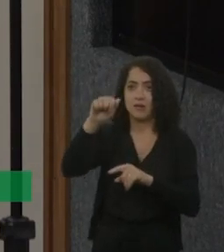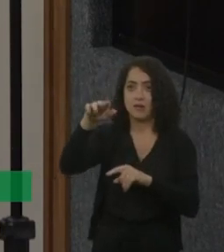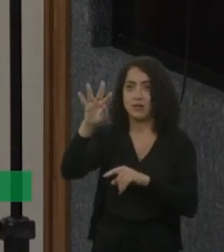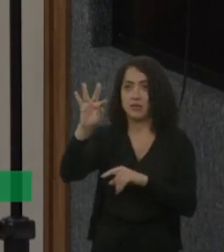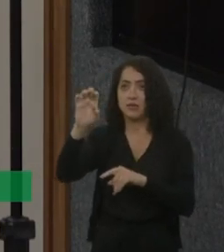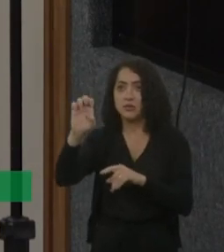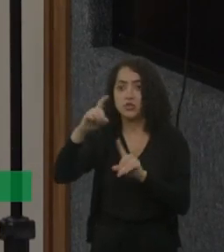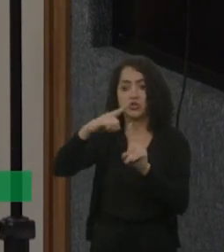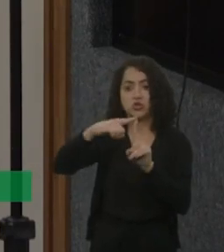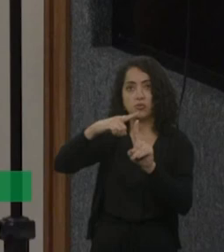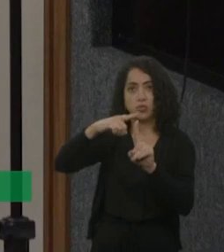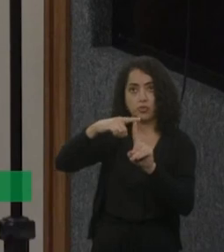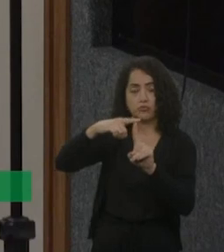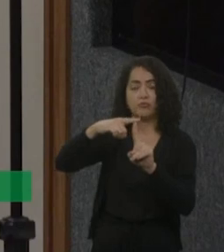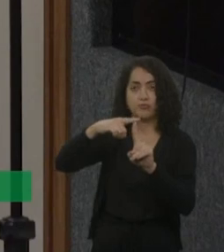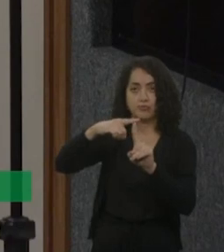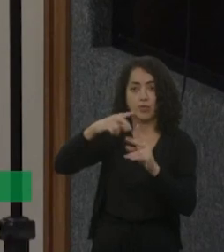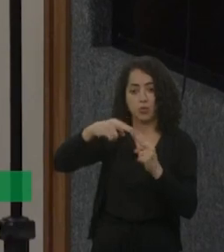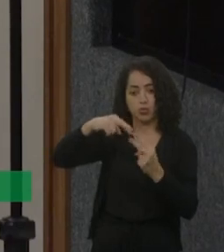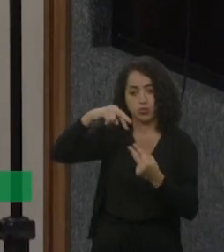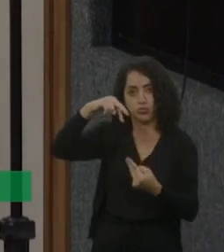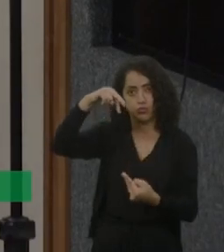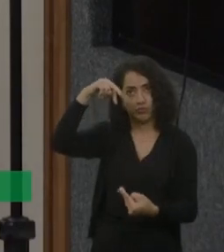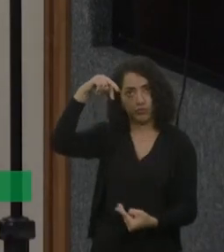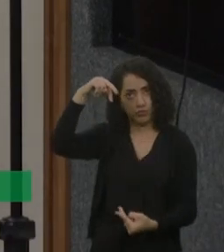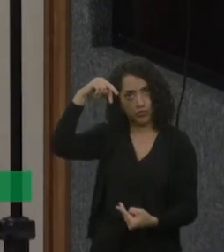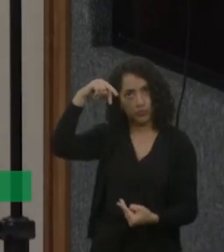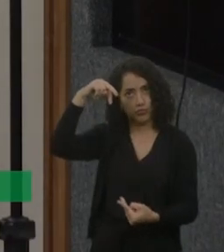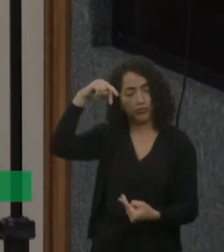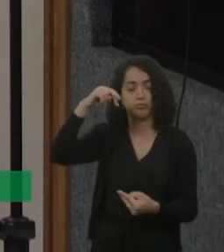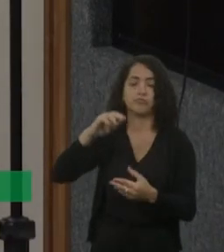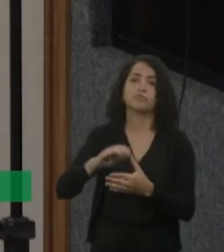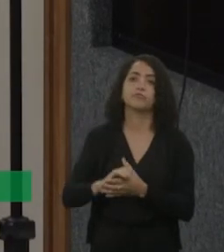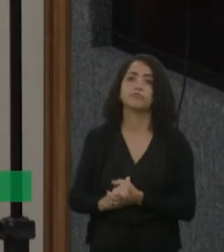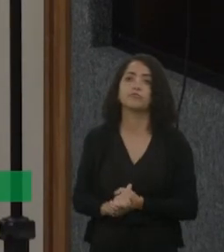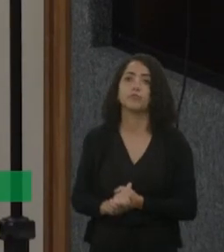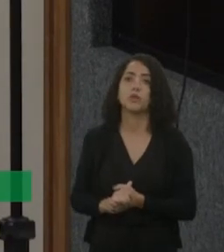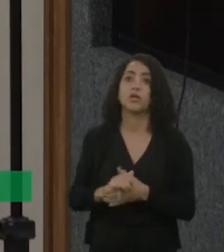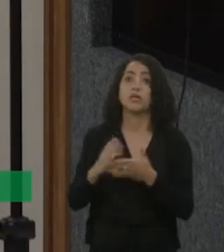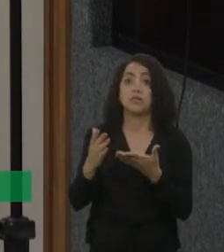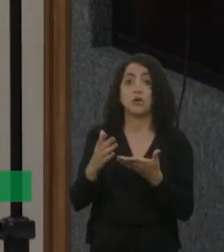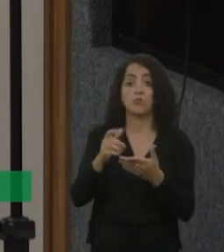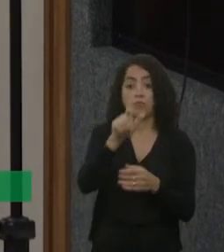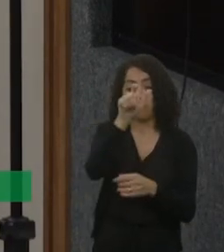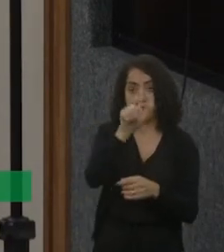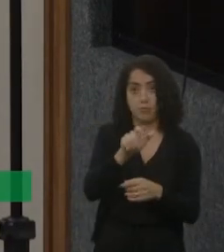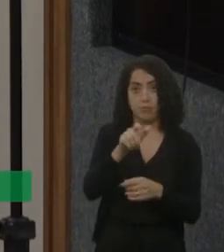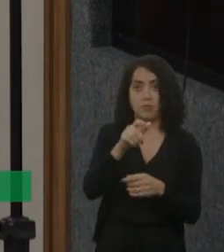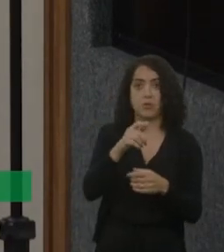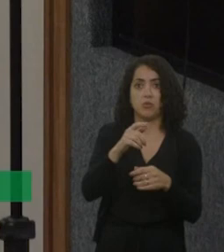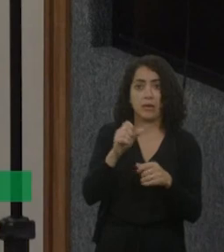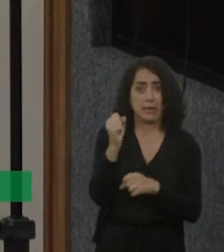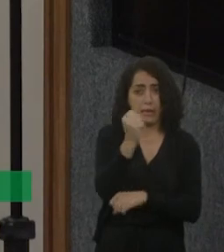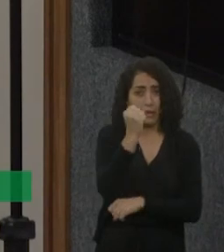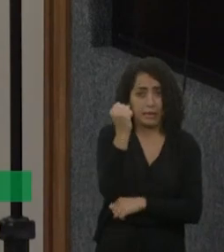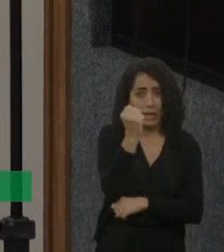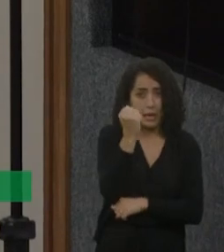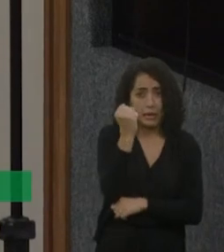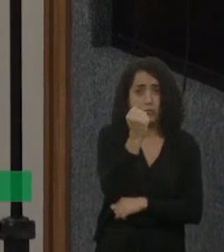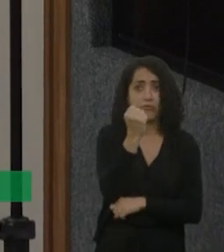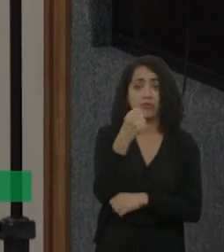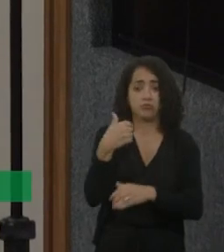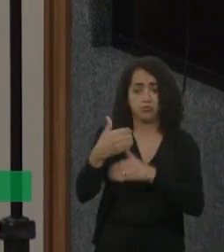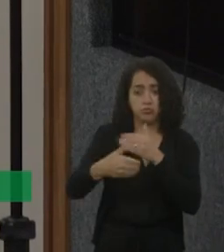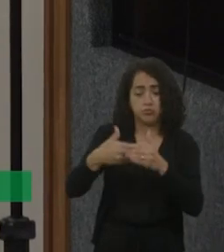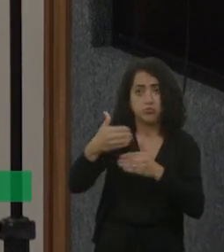variante genética, eu vou ter um espectro clínico da doença. Então, vou ter paciente que começa muito grave, cirrotiza muito grave, tem